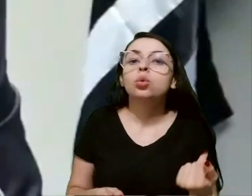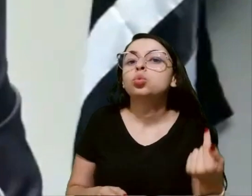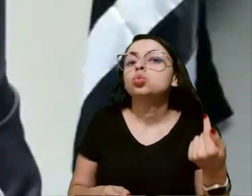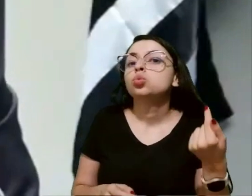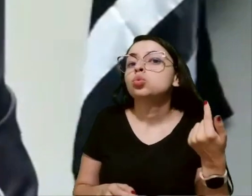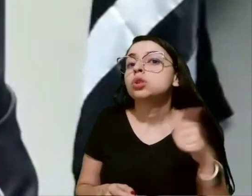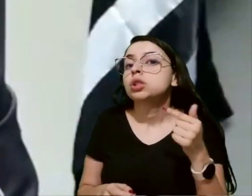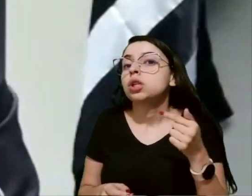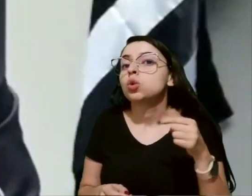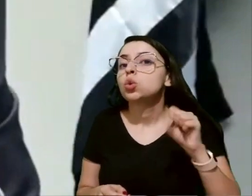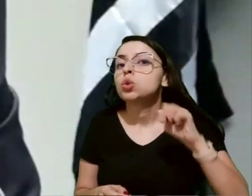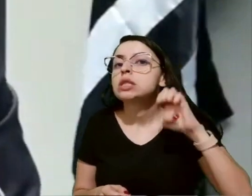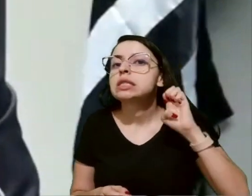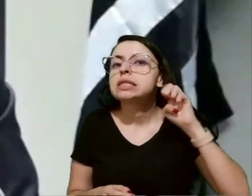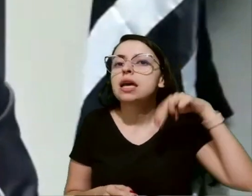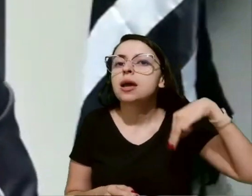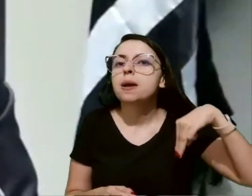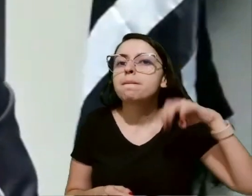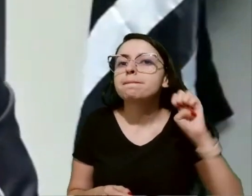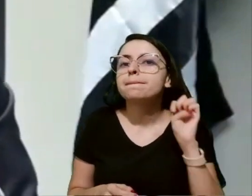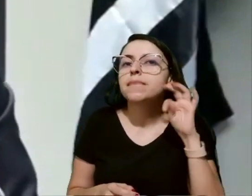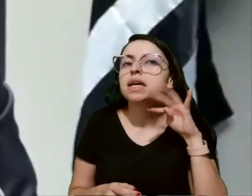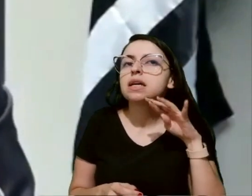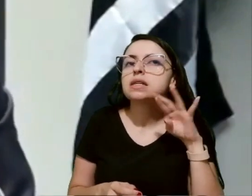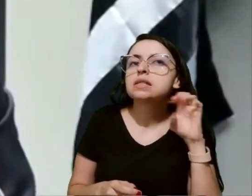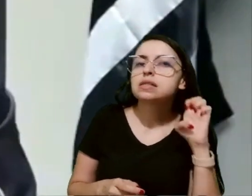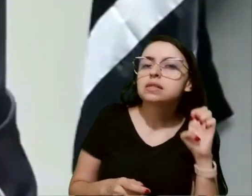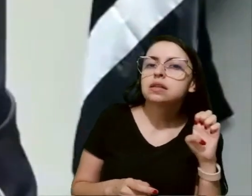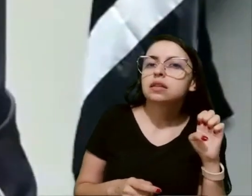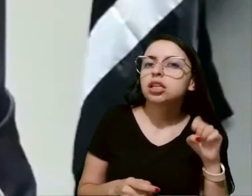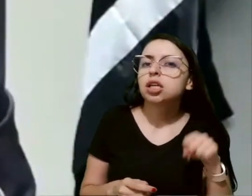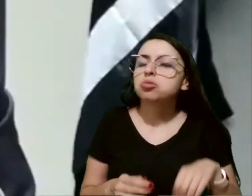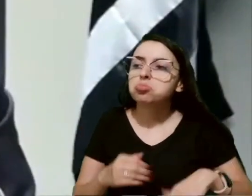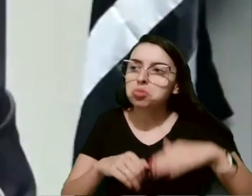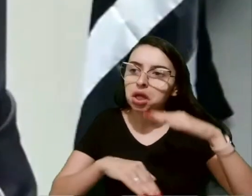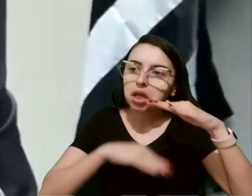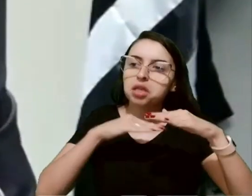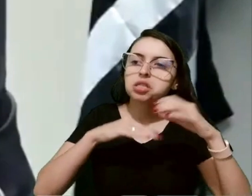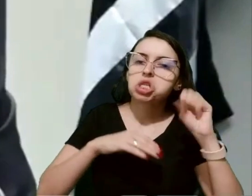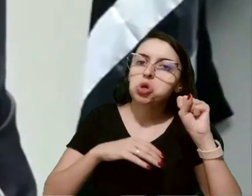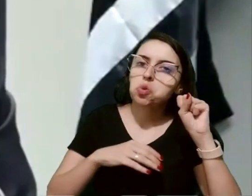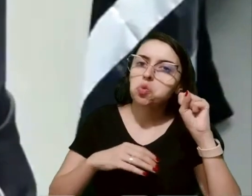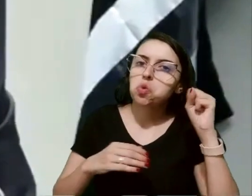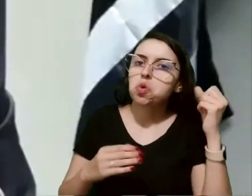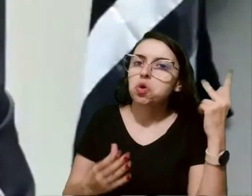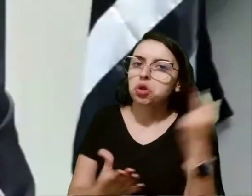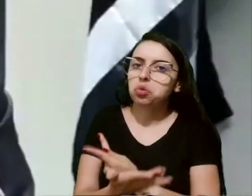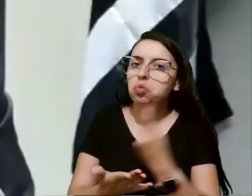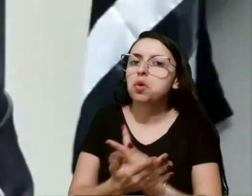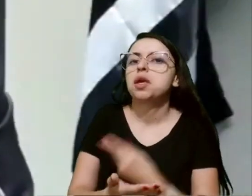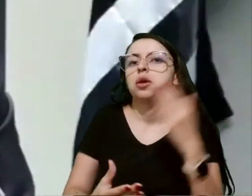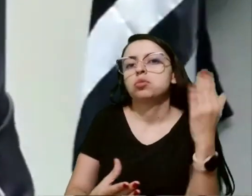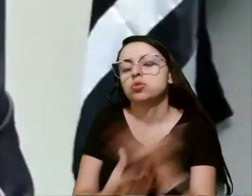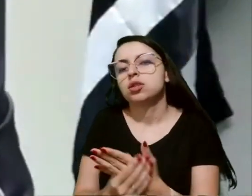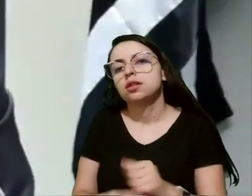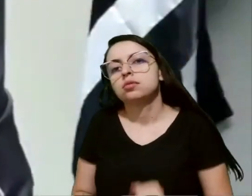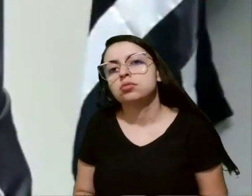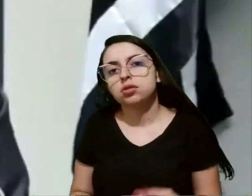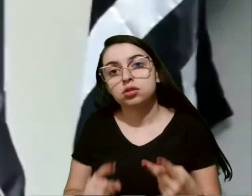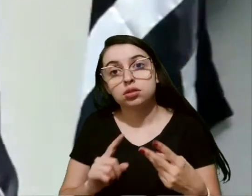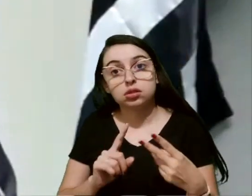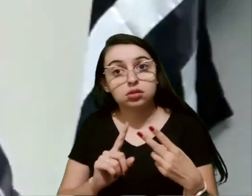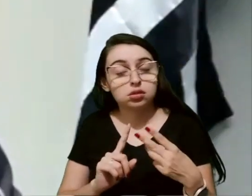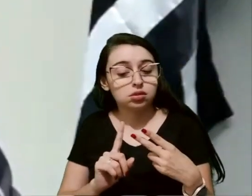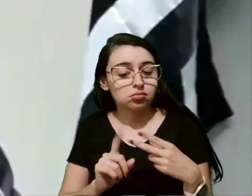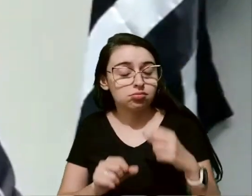segundo semestre, o erro aumentou um pouquinho, e foi para 8 ou 9, se não me engano, ações de diferença, mas estava muito dentro. A partir do